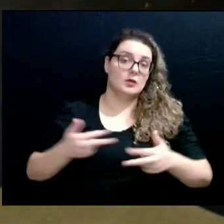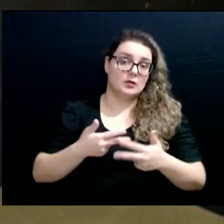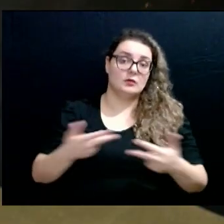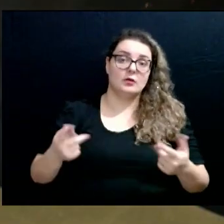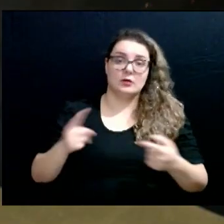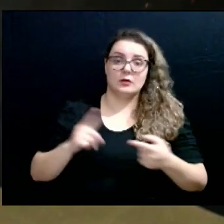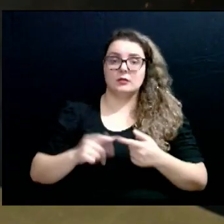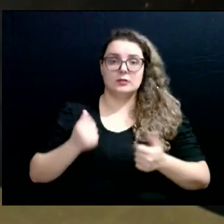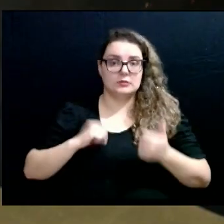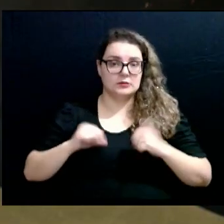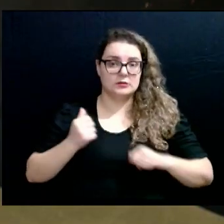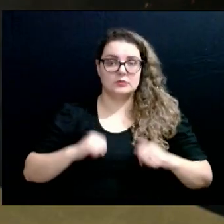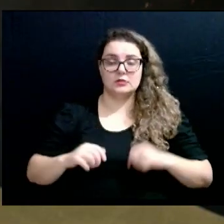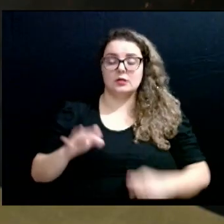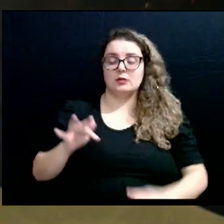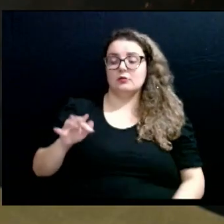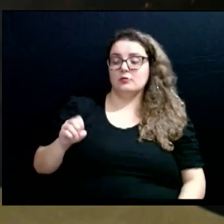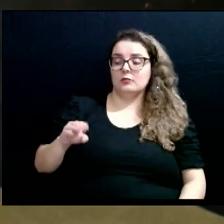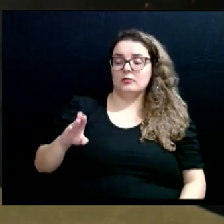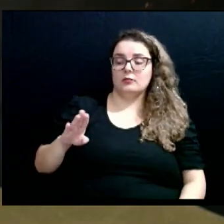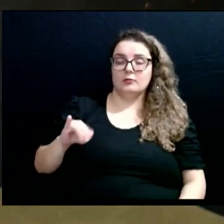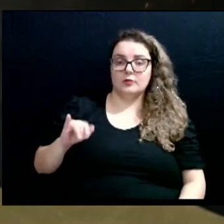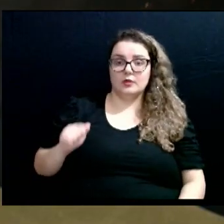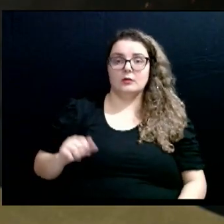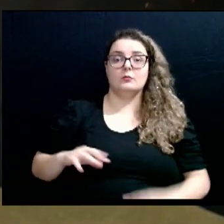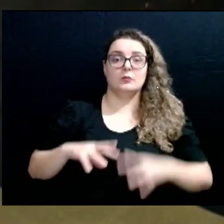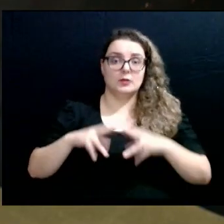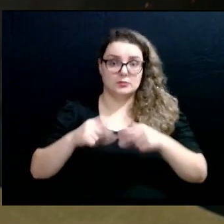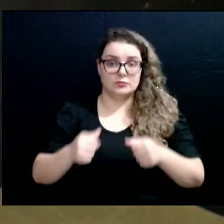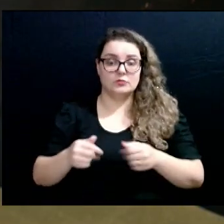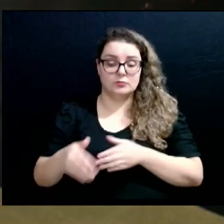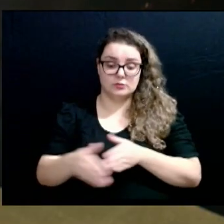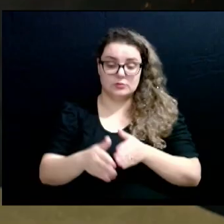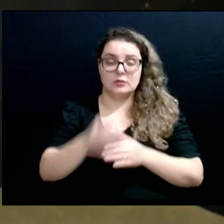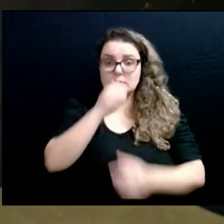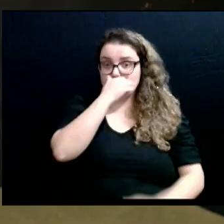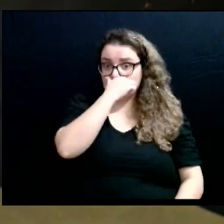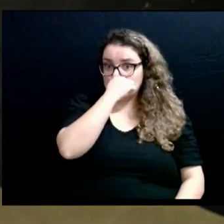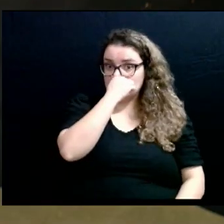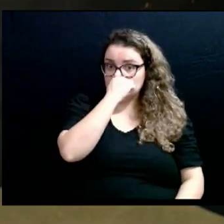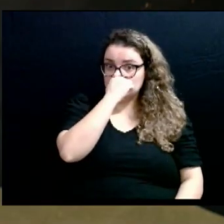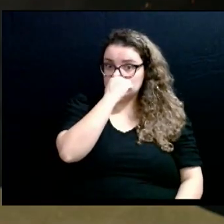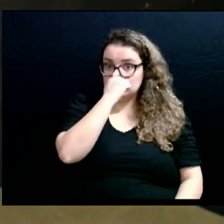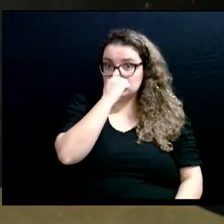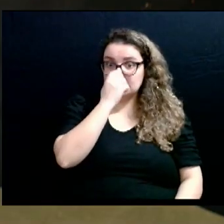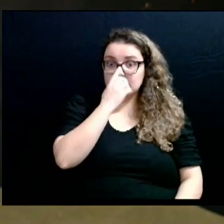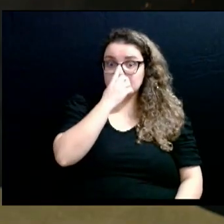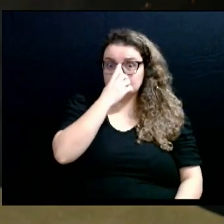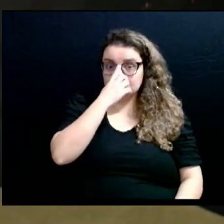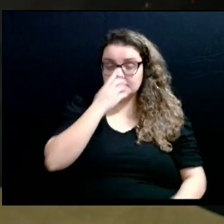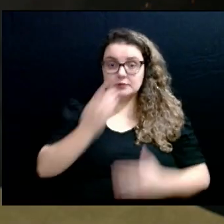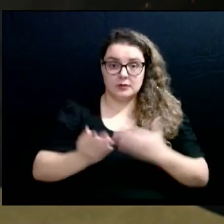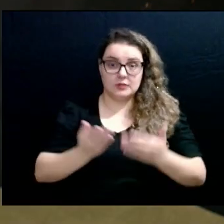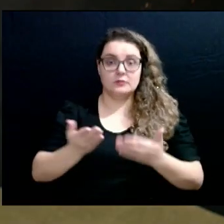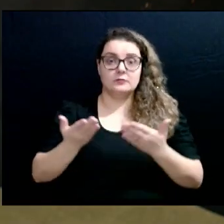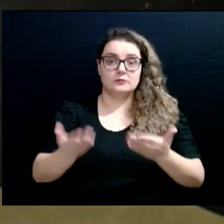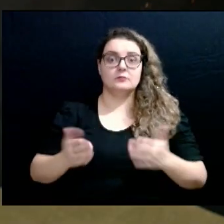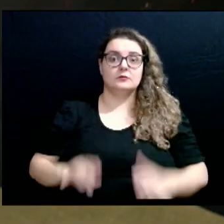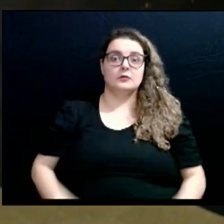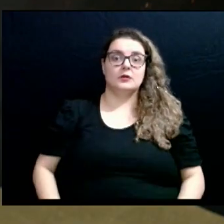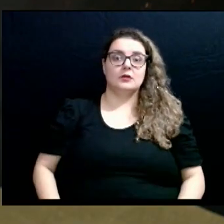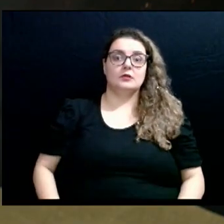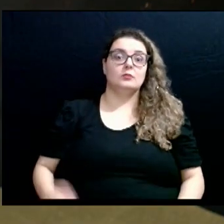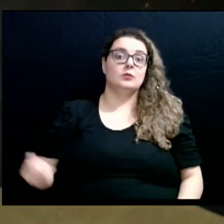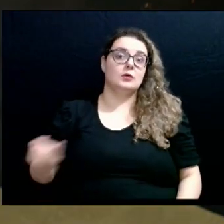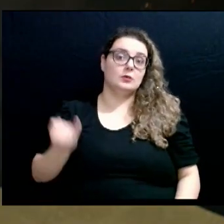essa fobia, mas que tudo tem um caminho, né? Para ser tratado. E aí a gente traz a importância que